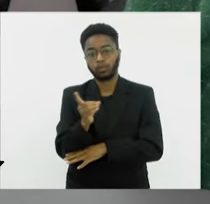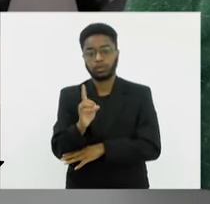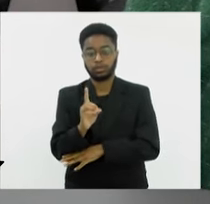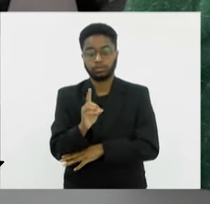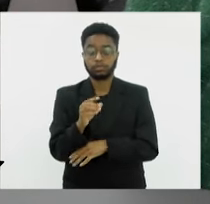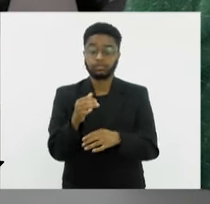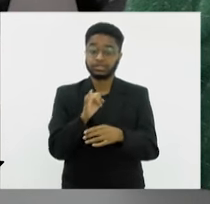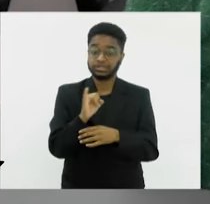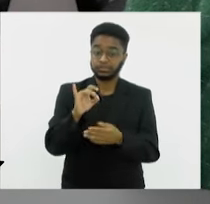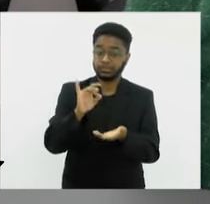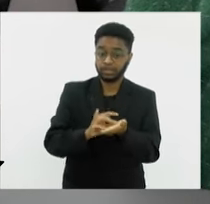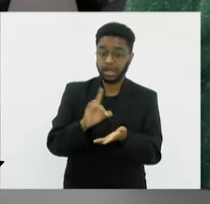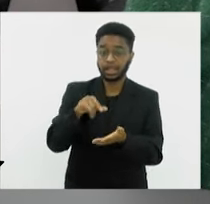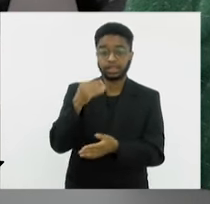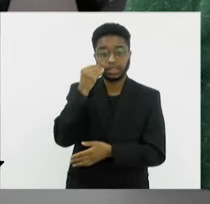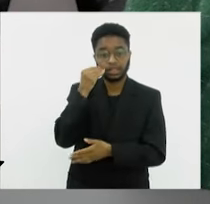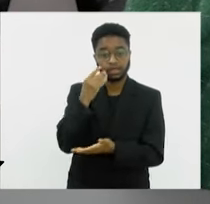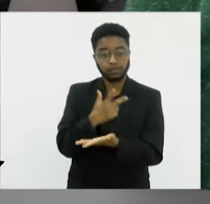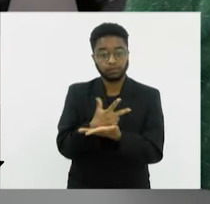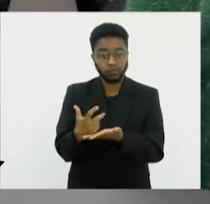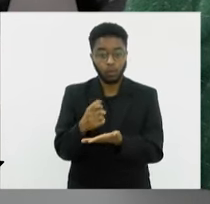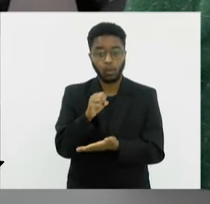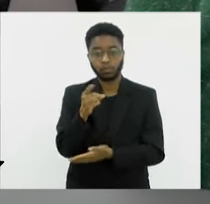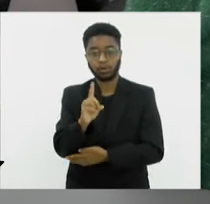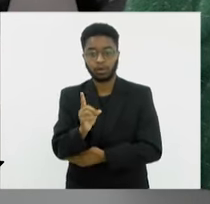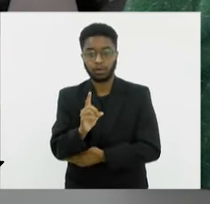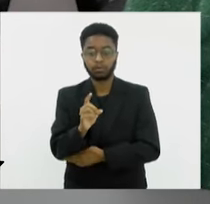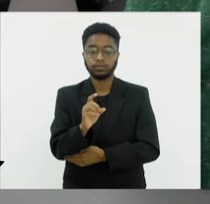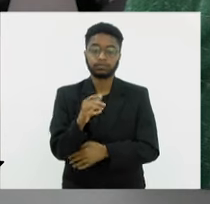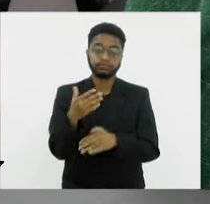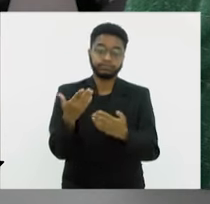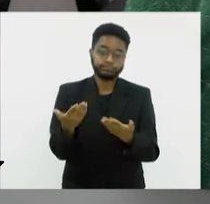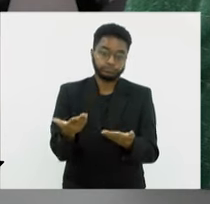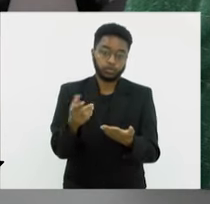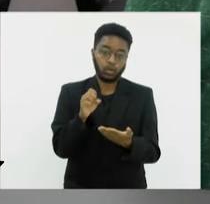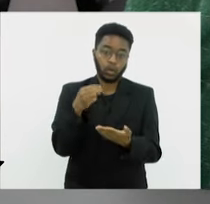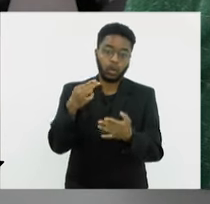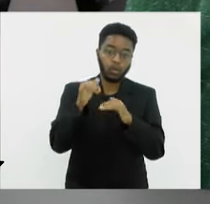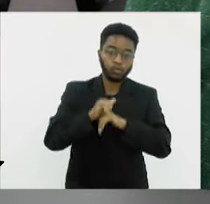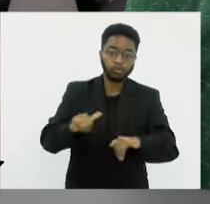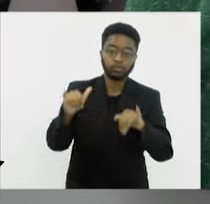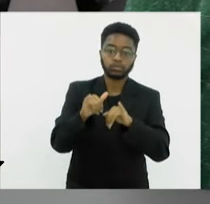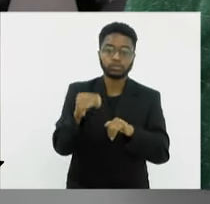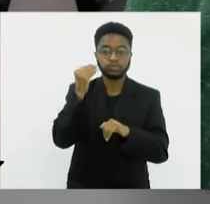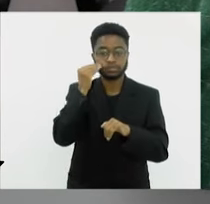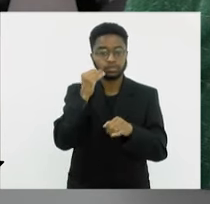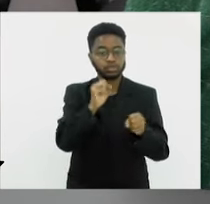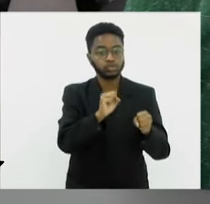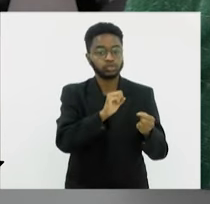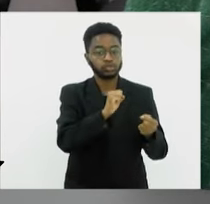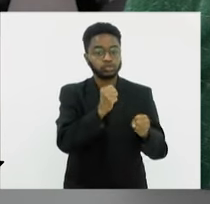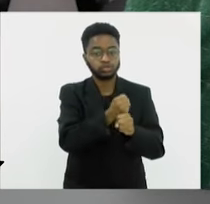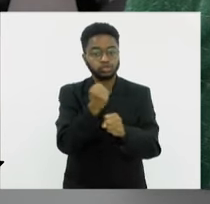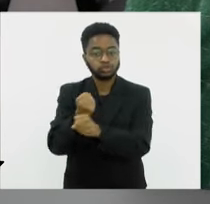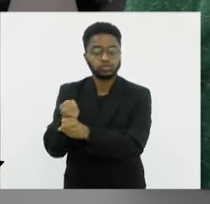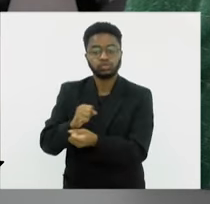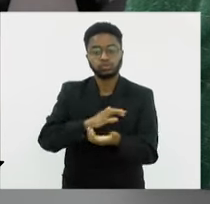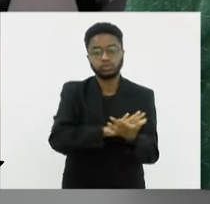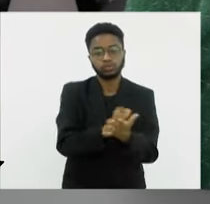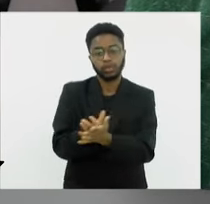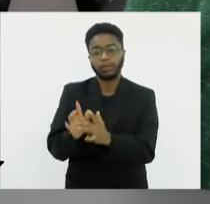aquilo foi ou não foi uma tentativa de ruptura ou foi uma manifestação, né, de ocupação, de depredação, mas sem o objetivo de uma